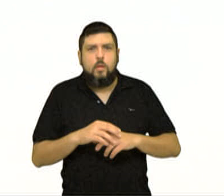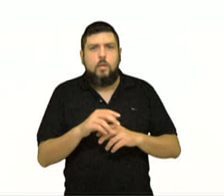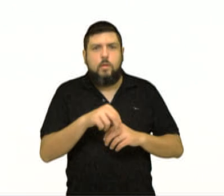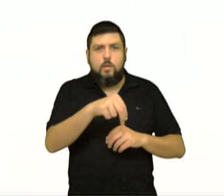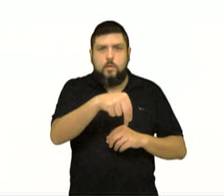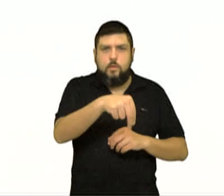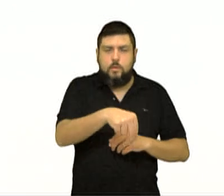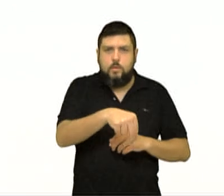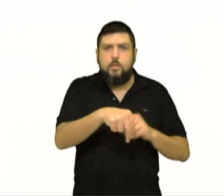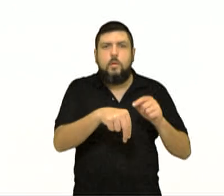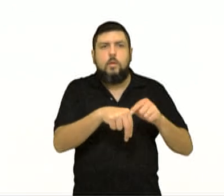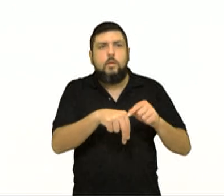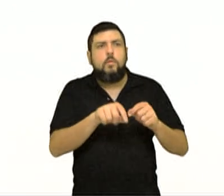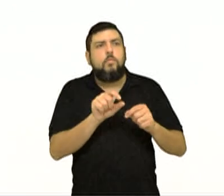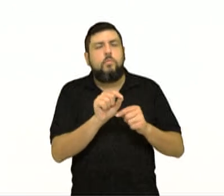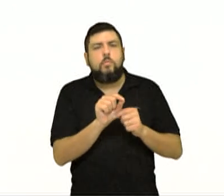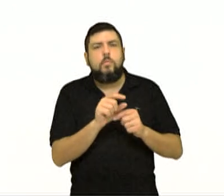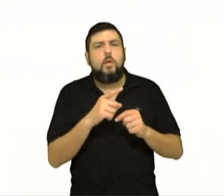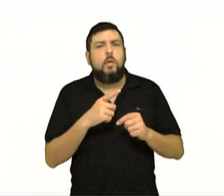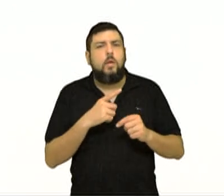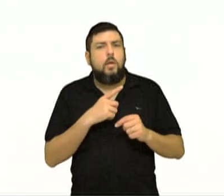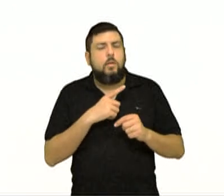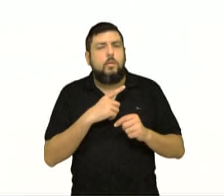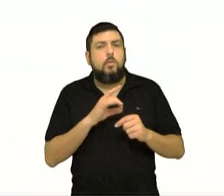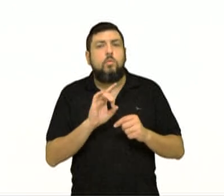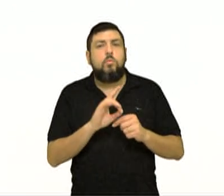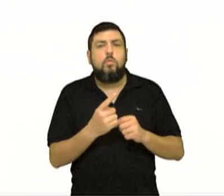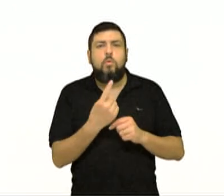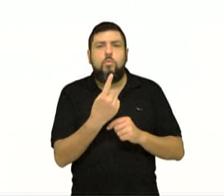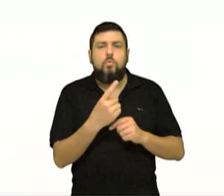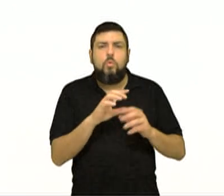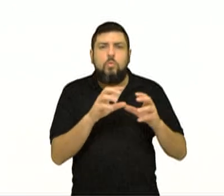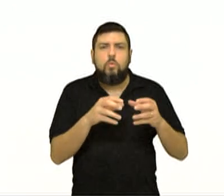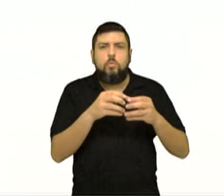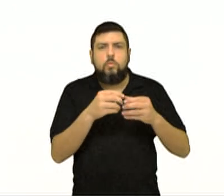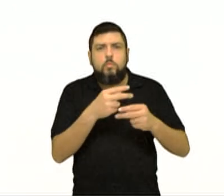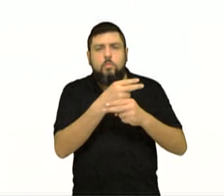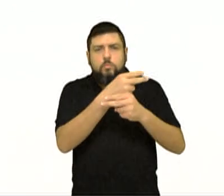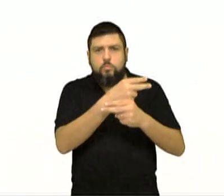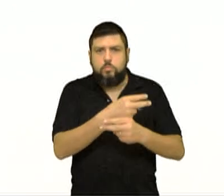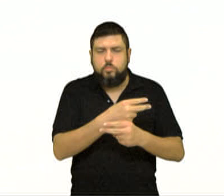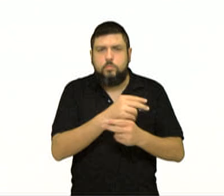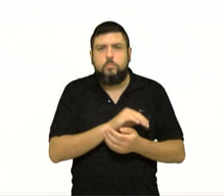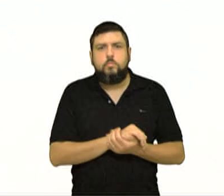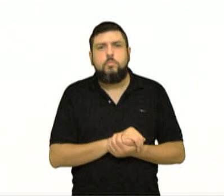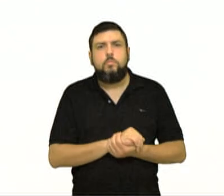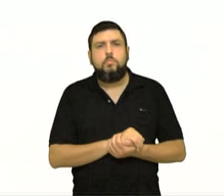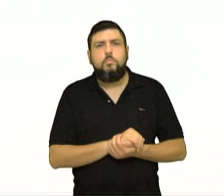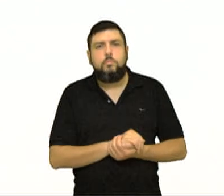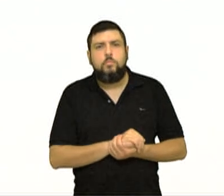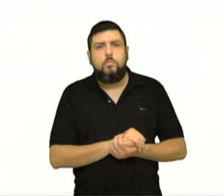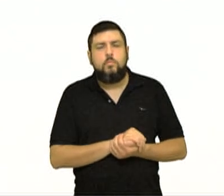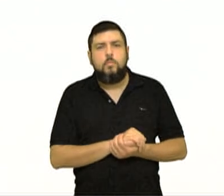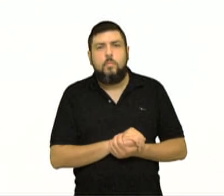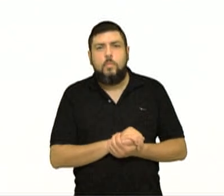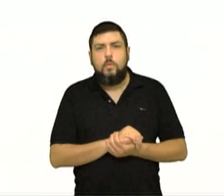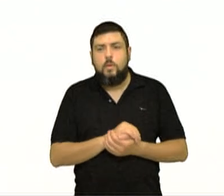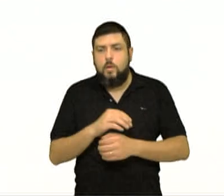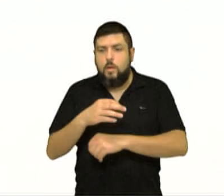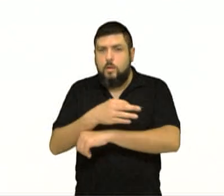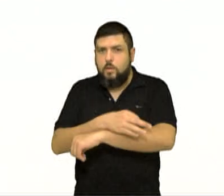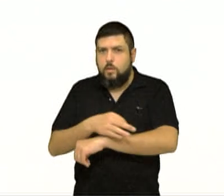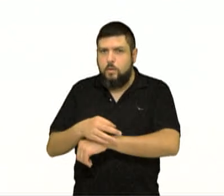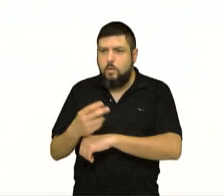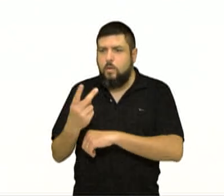né? Elas possuem apenas um conjunto cromossômico, apenas um lote cromossômico, tá? Células diploides,